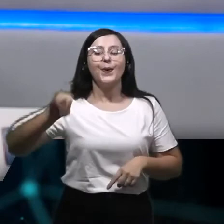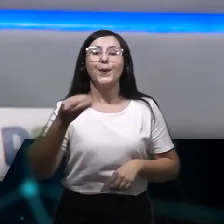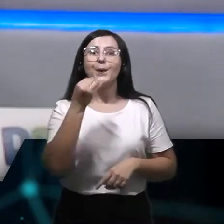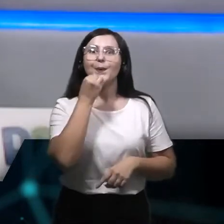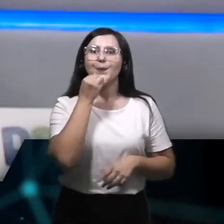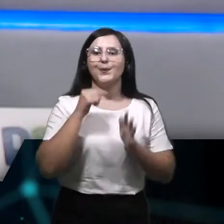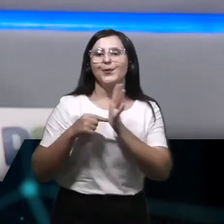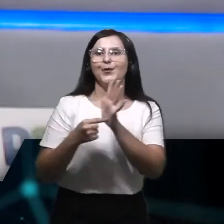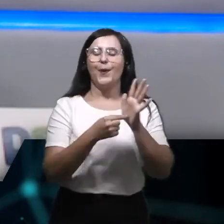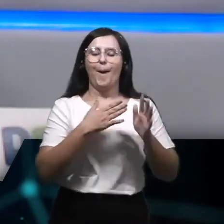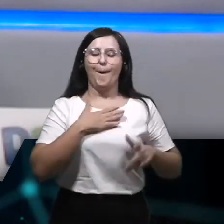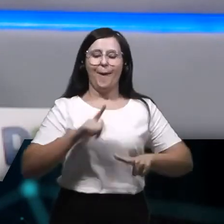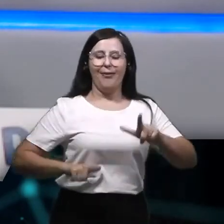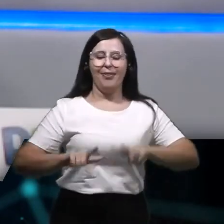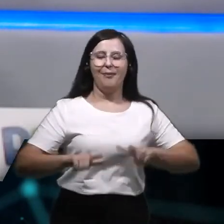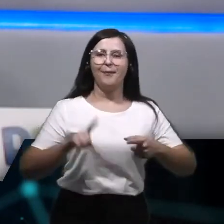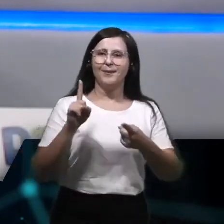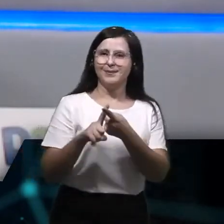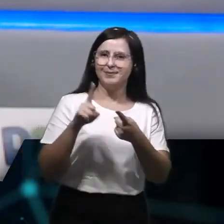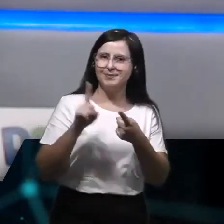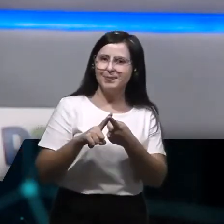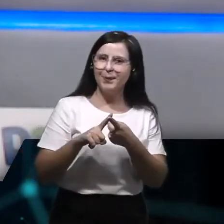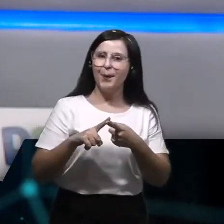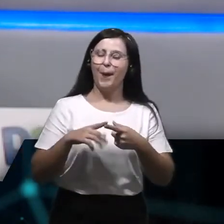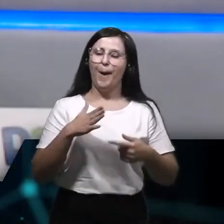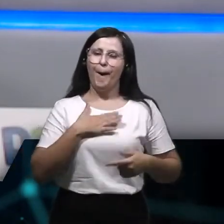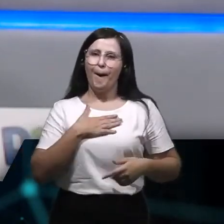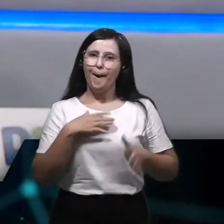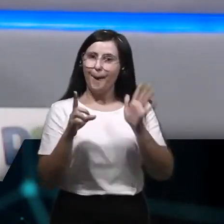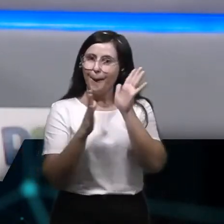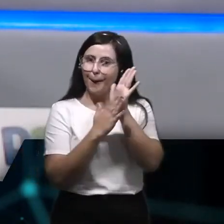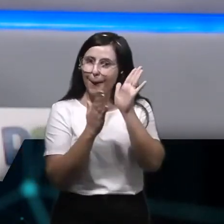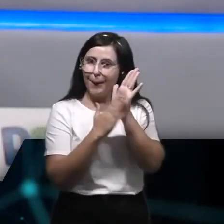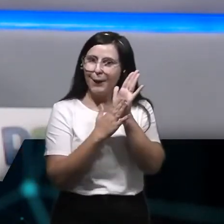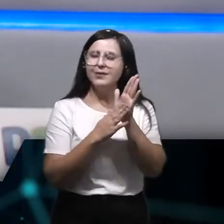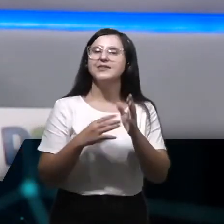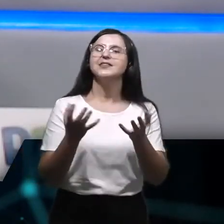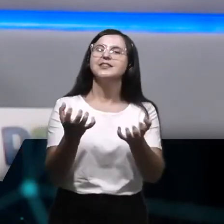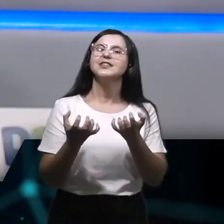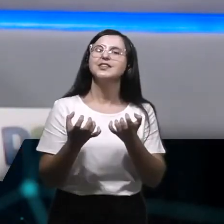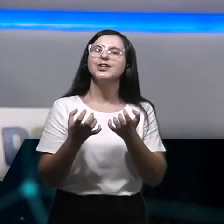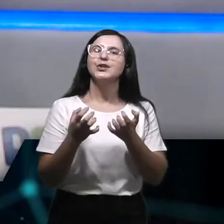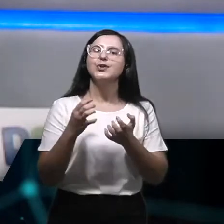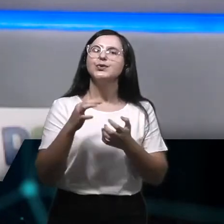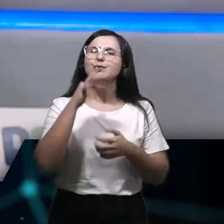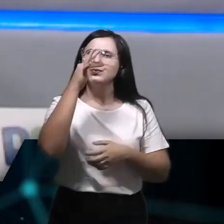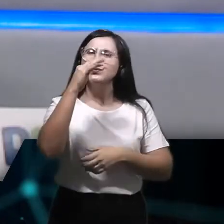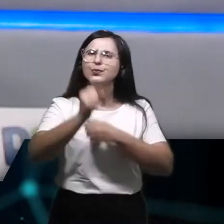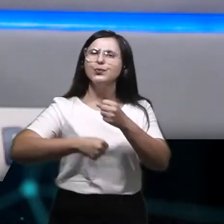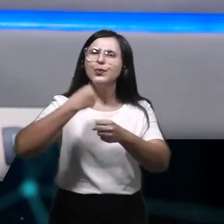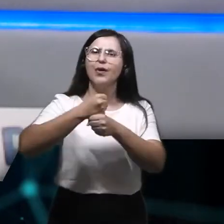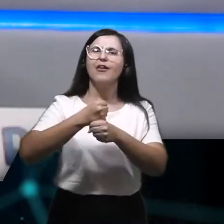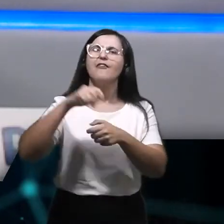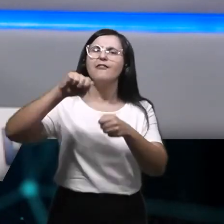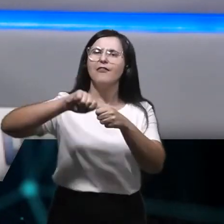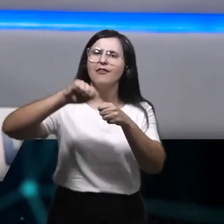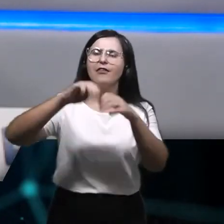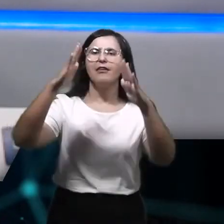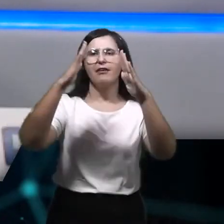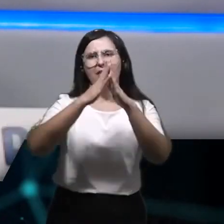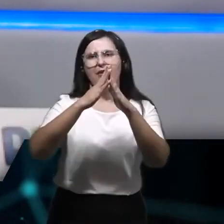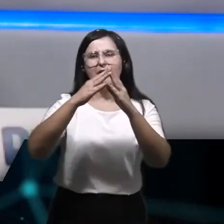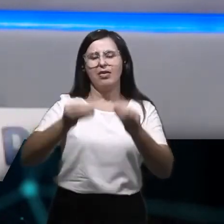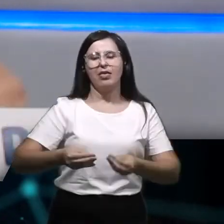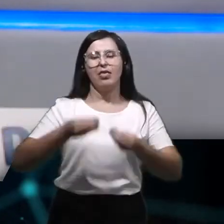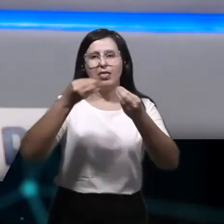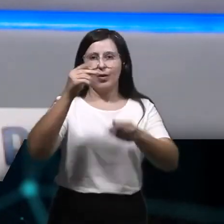trabalho, de vir apresentar as minhas propostas. Quero continuar no próximo ano fazendo casas populares como nós fizemos no